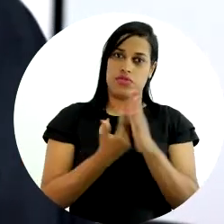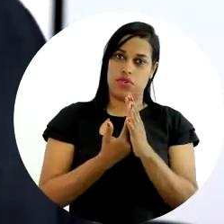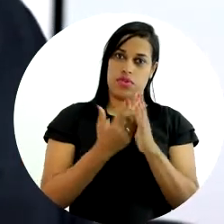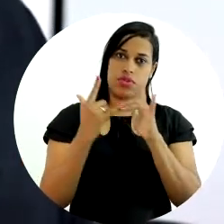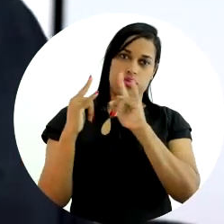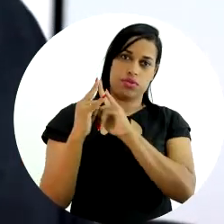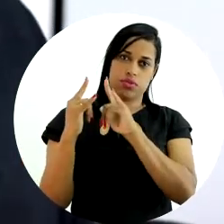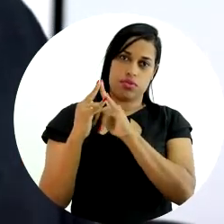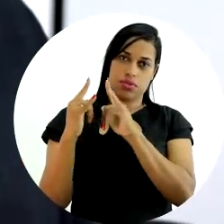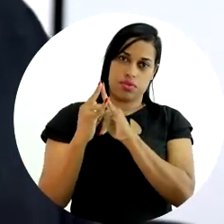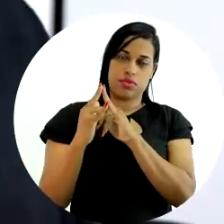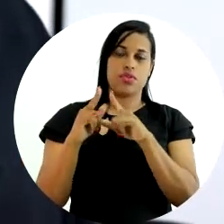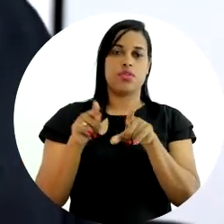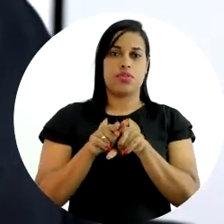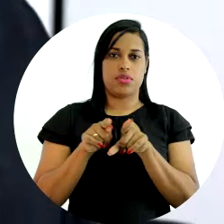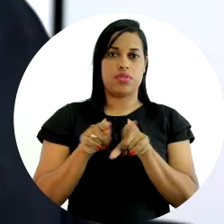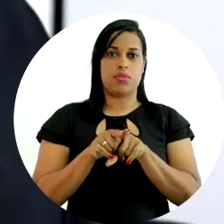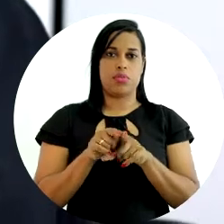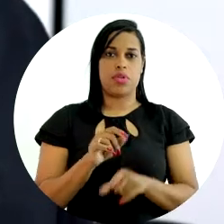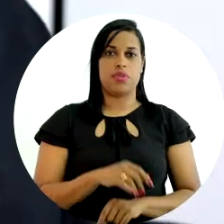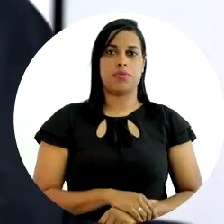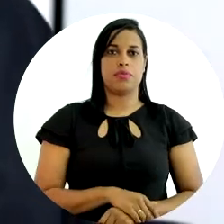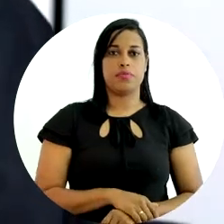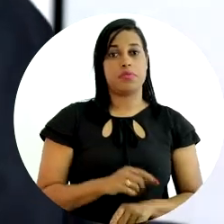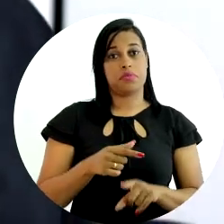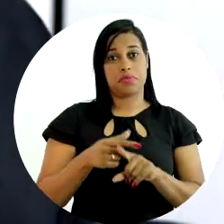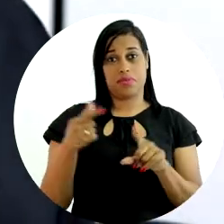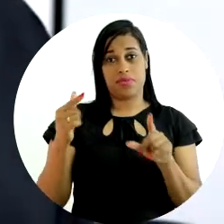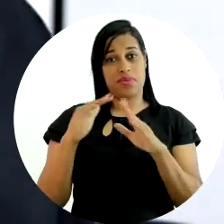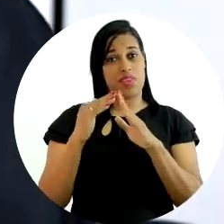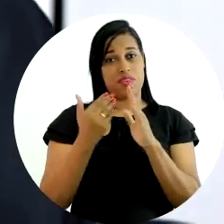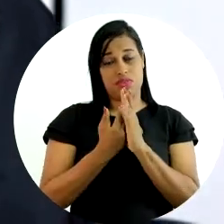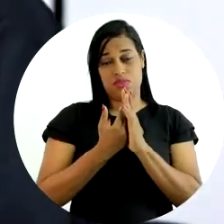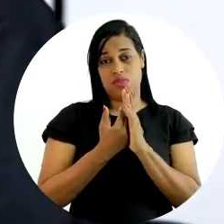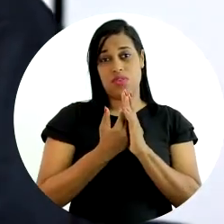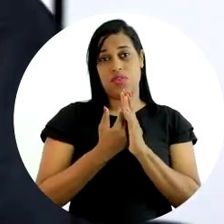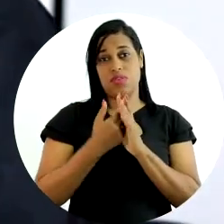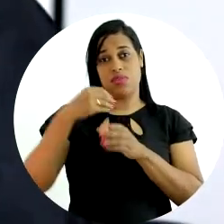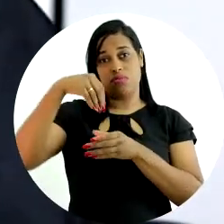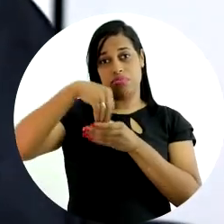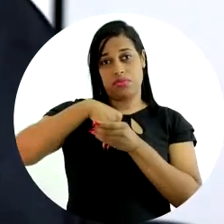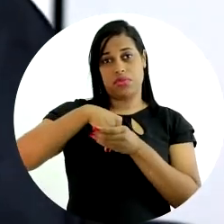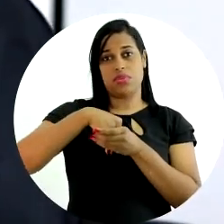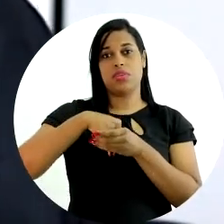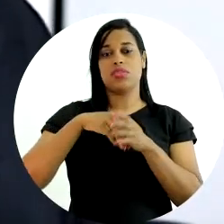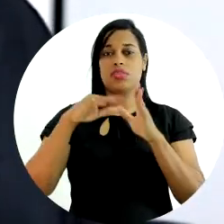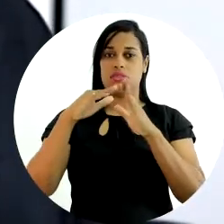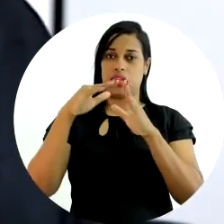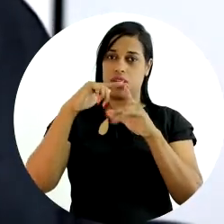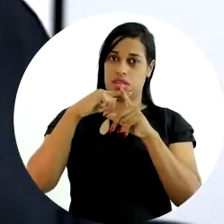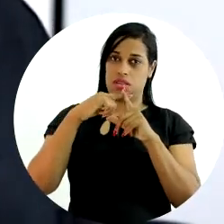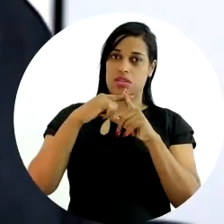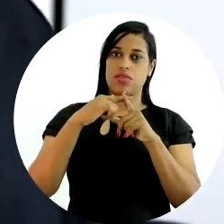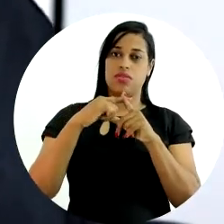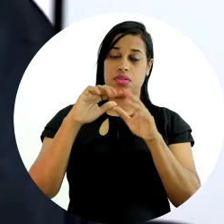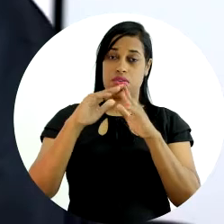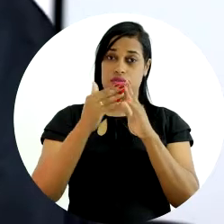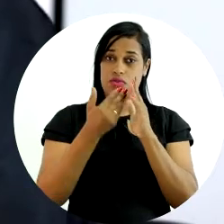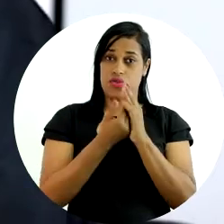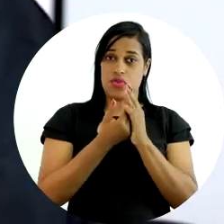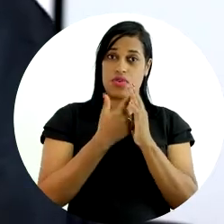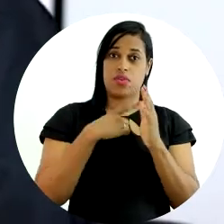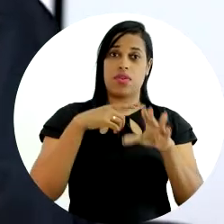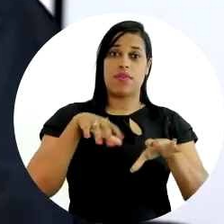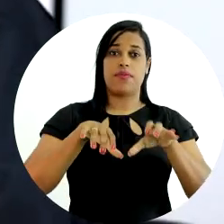colégios institucionais, né? Apesar de elitistas, mas os colégios, sobretudo os colégios internos da igreja,